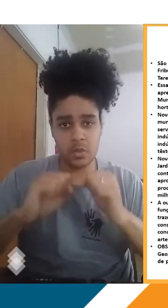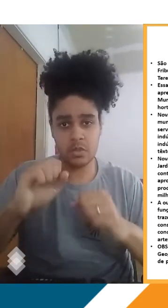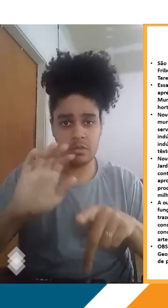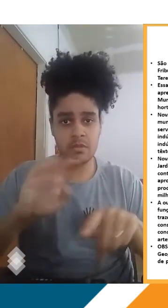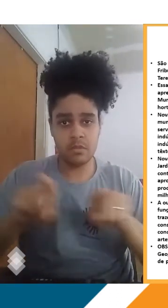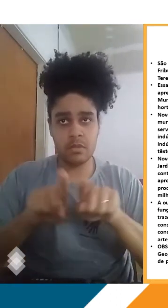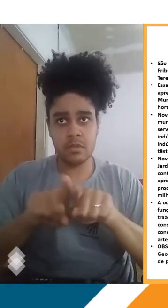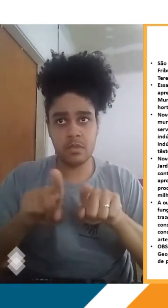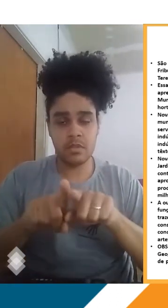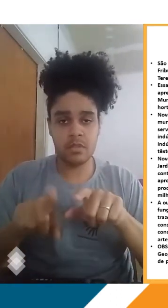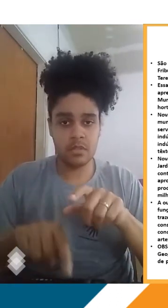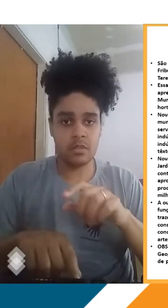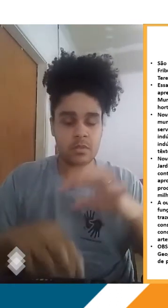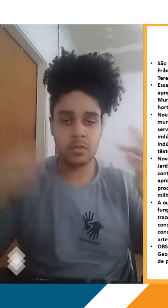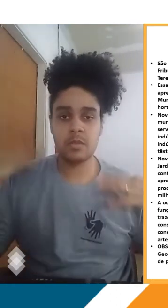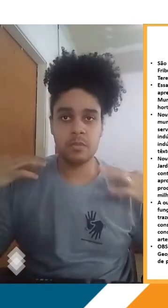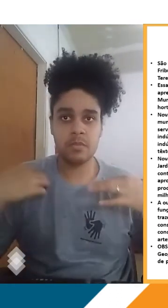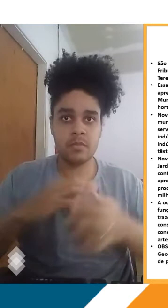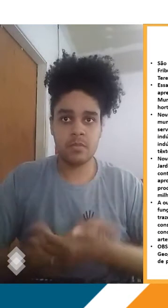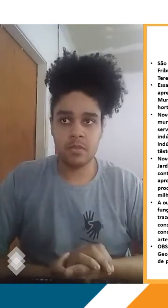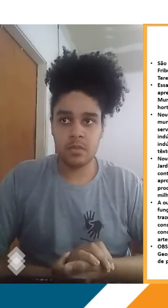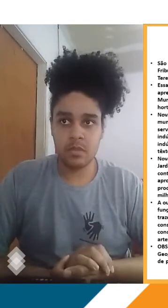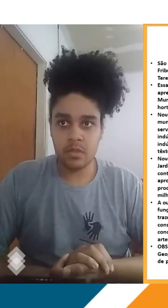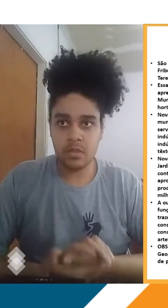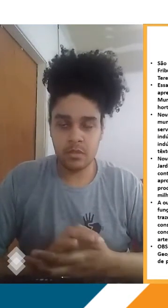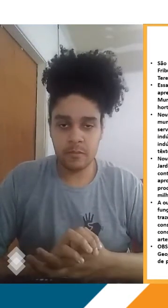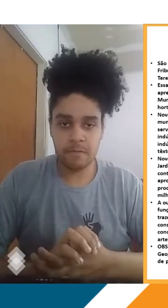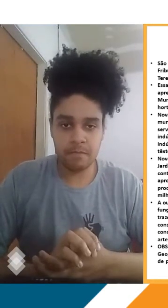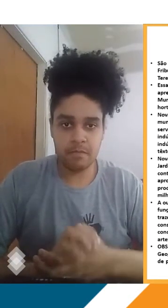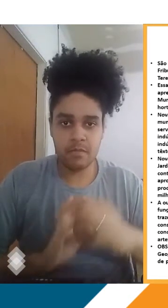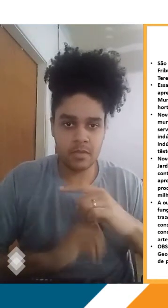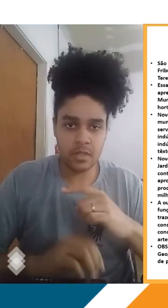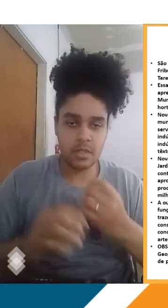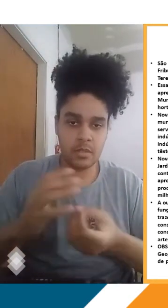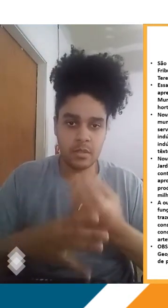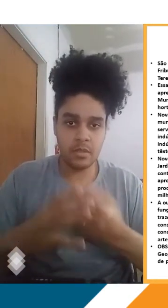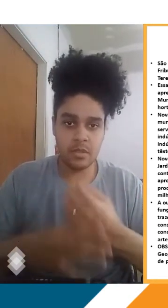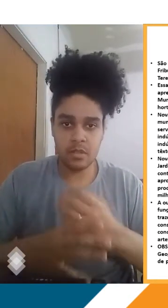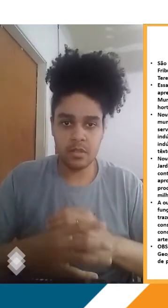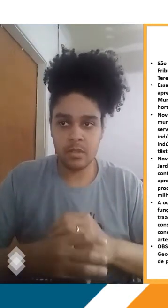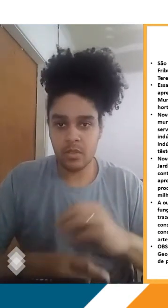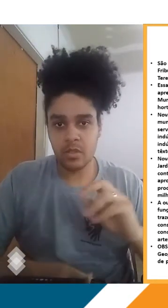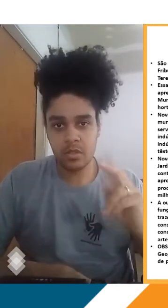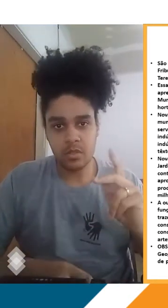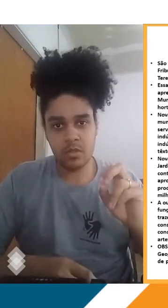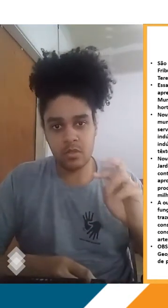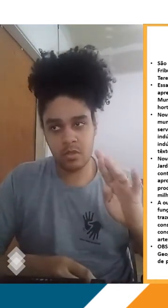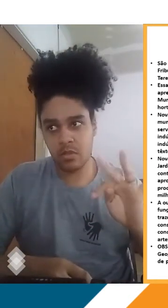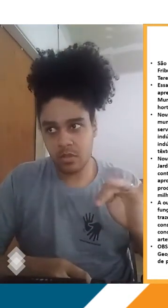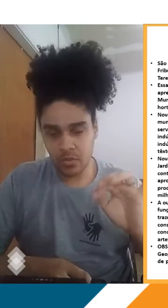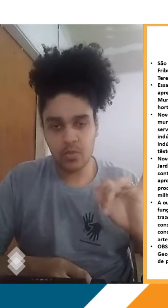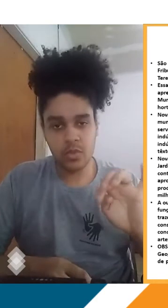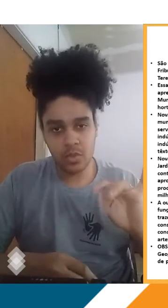atividades industriais e turísticas, abrangendo os municípios de Nova Friburgo e Teresópolis. Deste também é importante a produção de hortifruti granjeiros nos